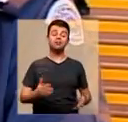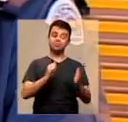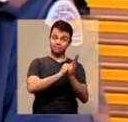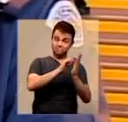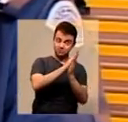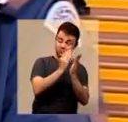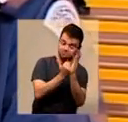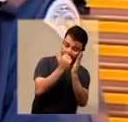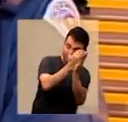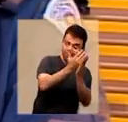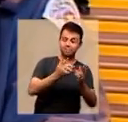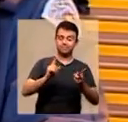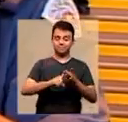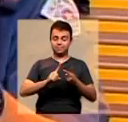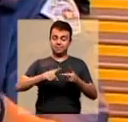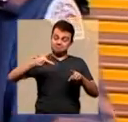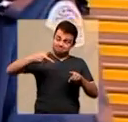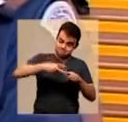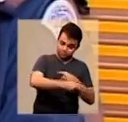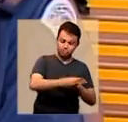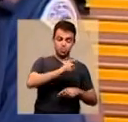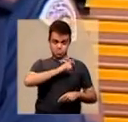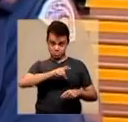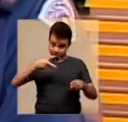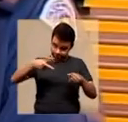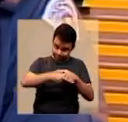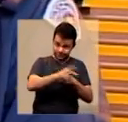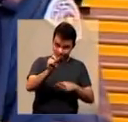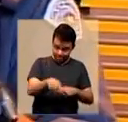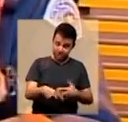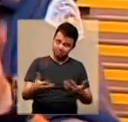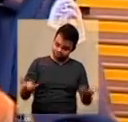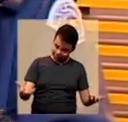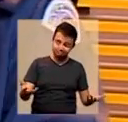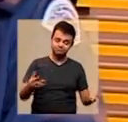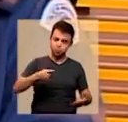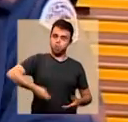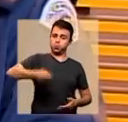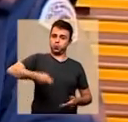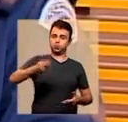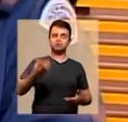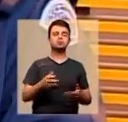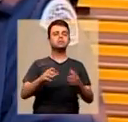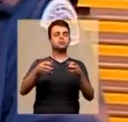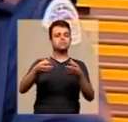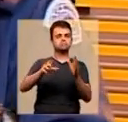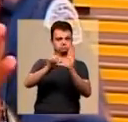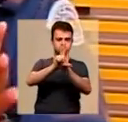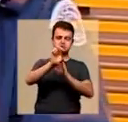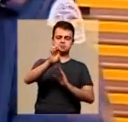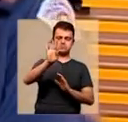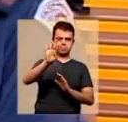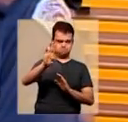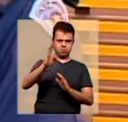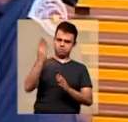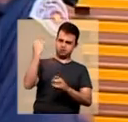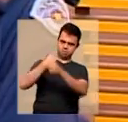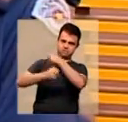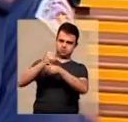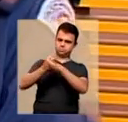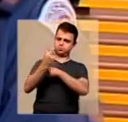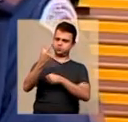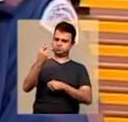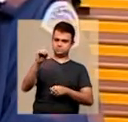dirigir, inclusive é interessante, poderia até ser feita uma revisão, embora o CTB passou por uma ampla revisão legislativa agora em